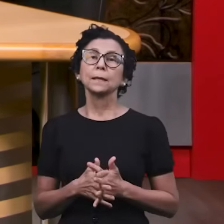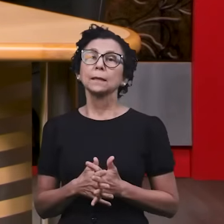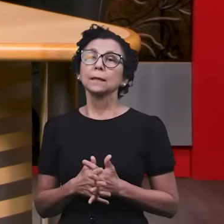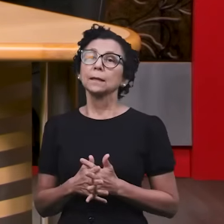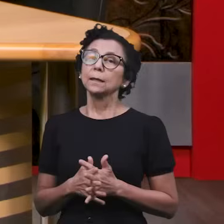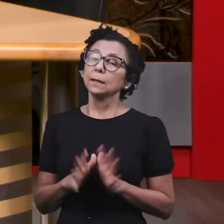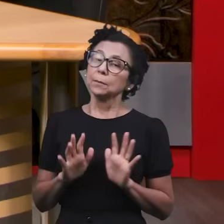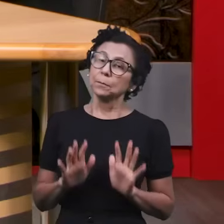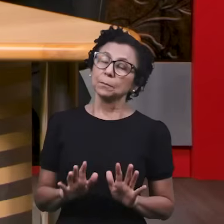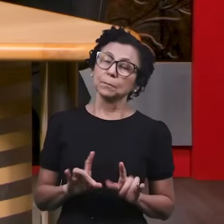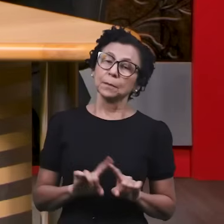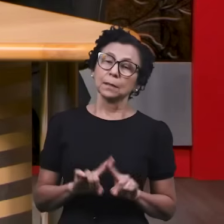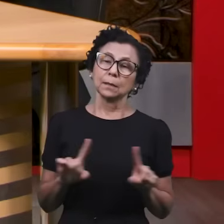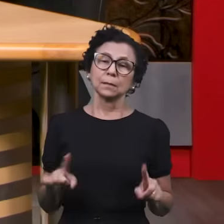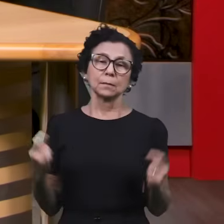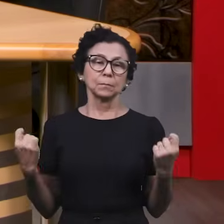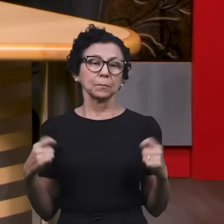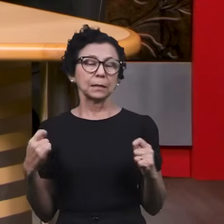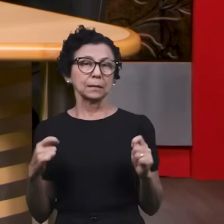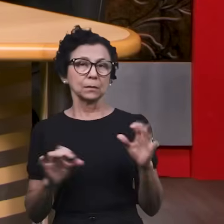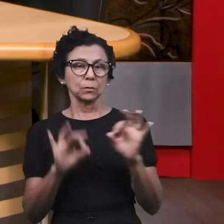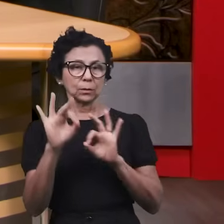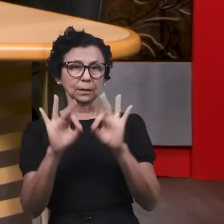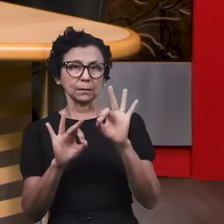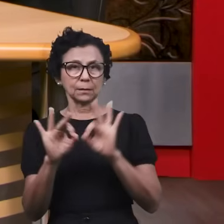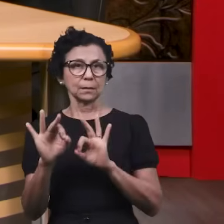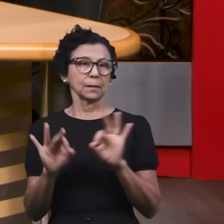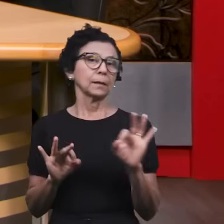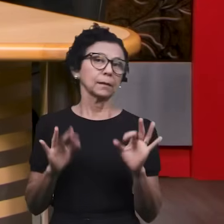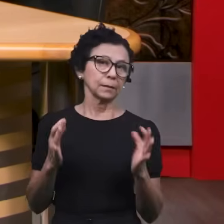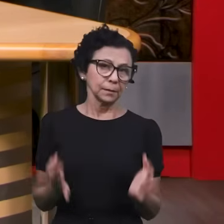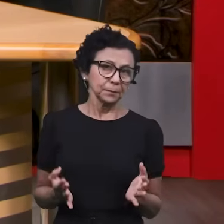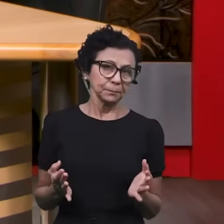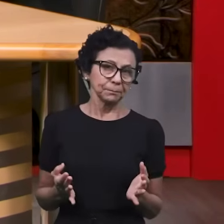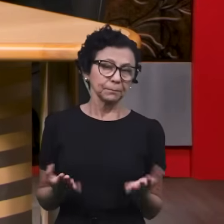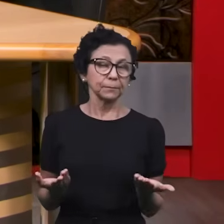colocar as coisas de forma correta, né?